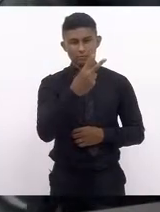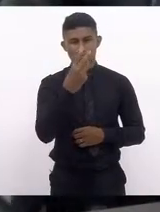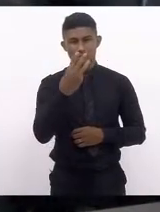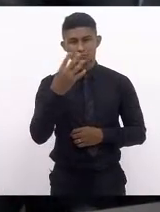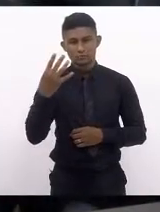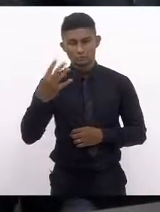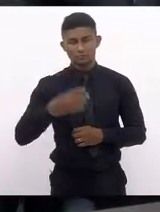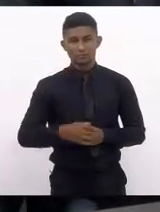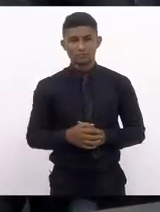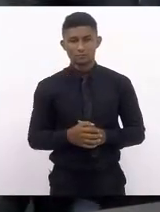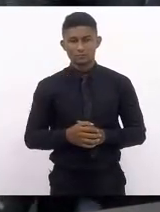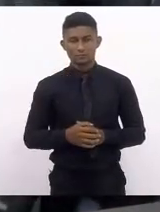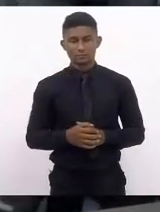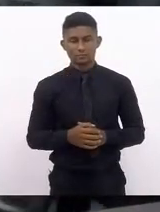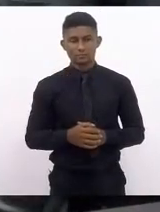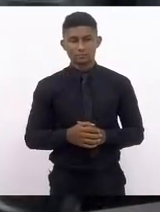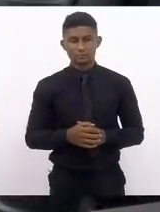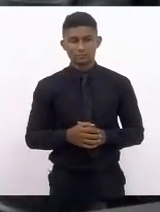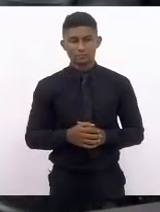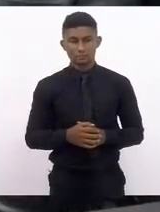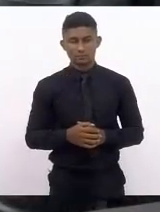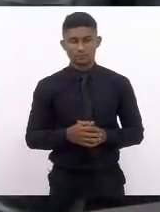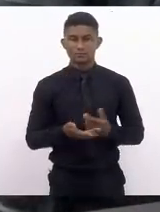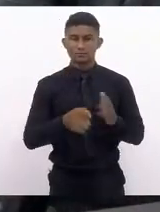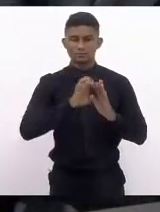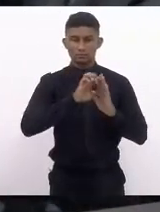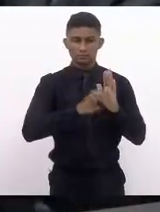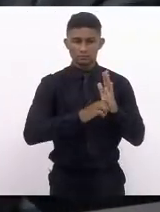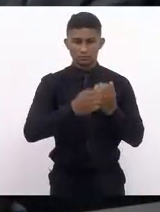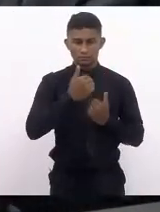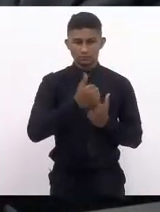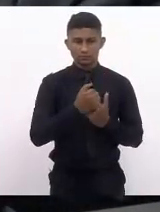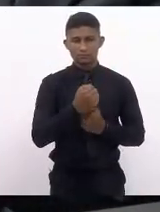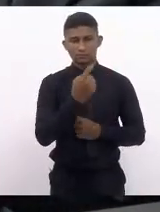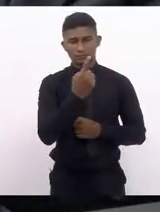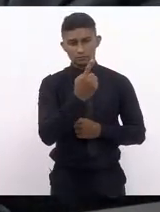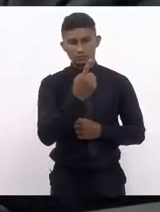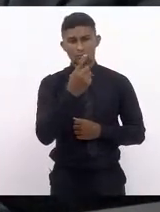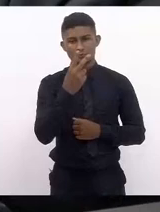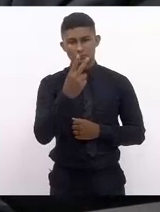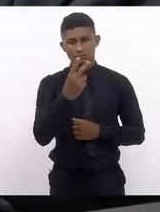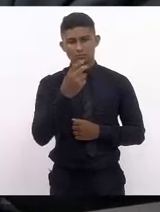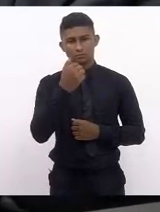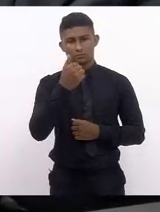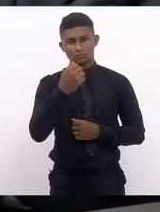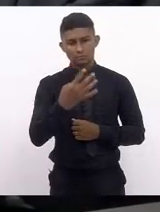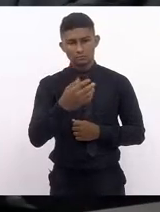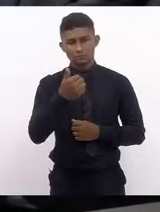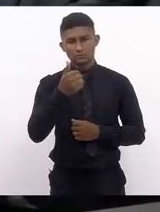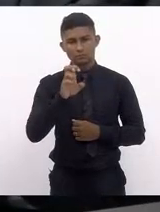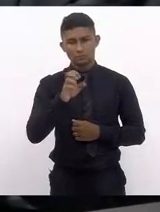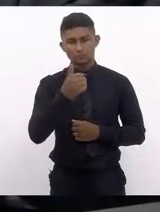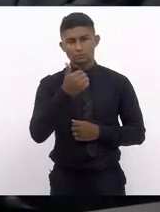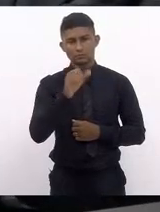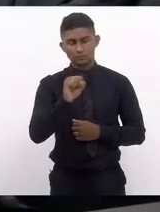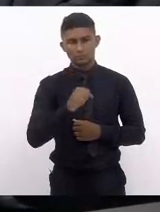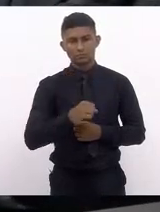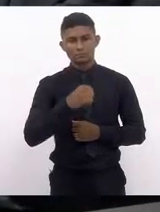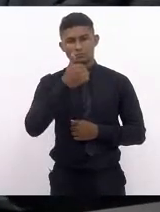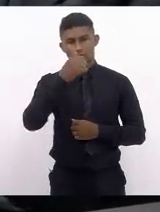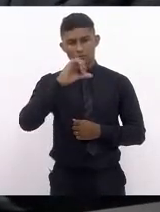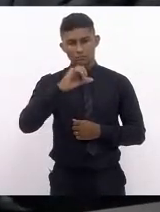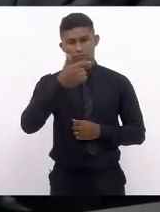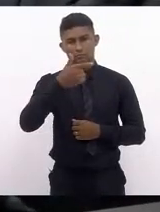233/234 favorável consumo emenda aglutinativa as emendas 12 14 15 18